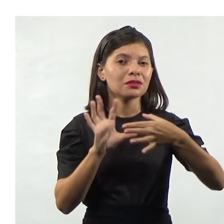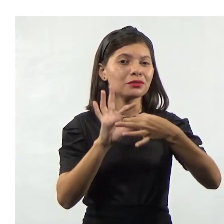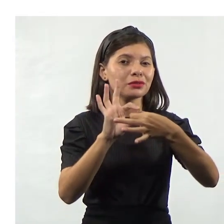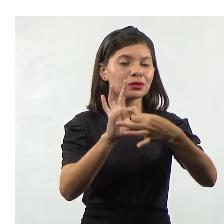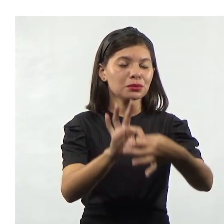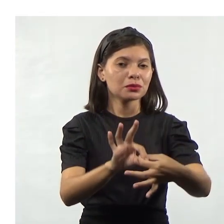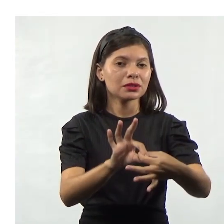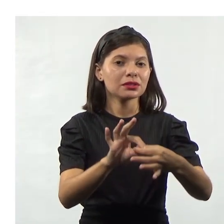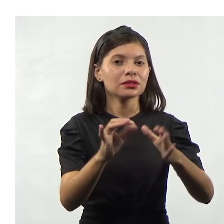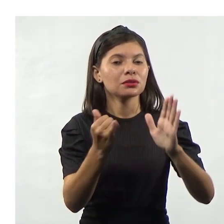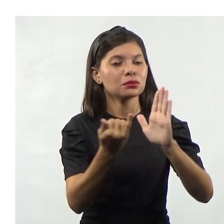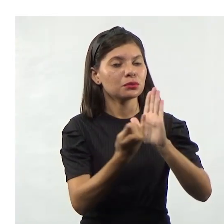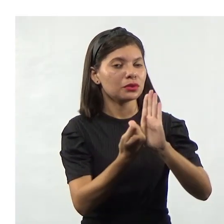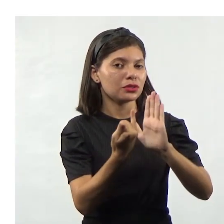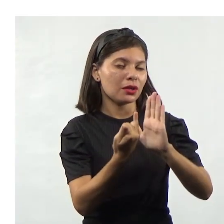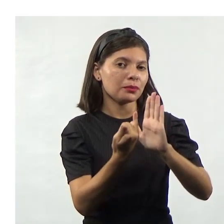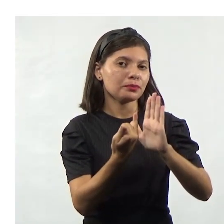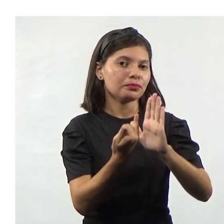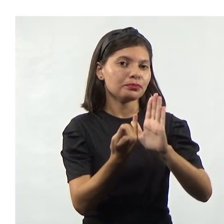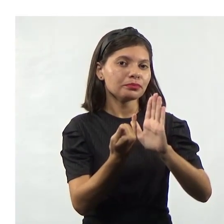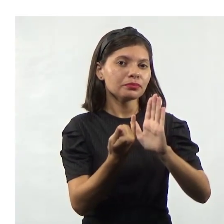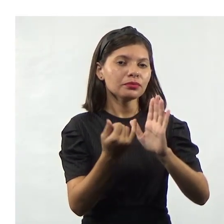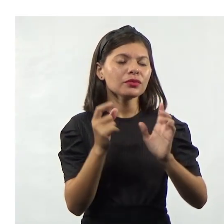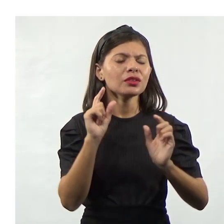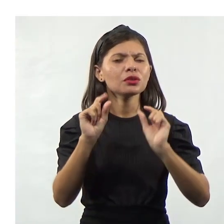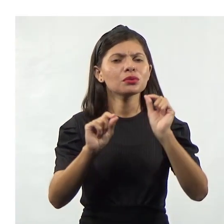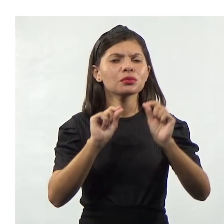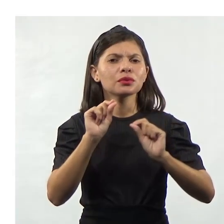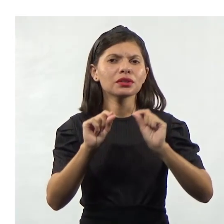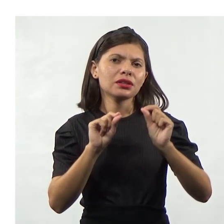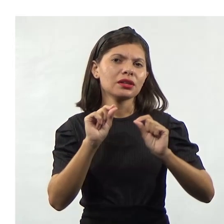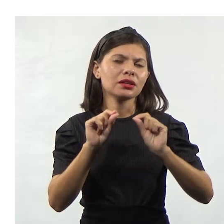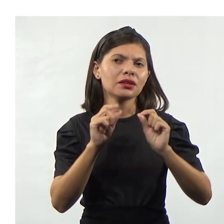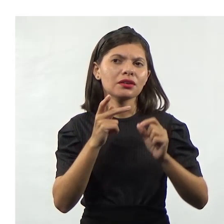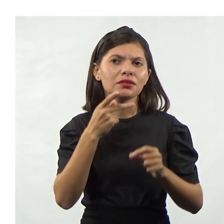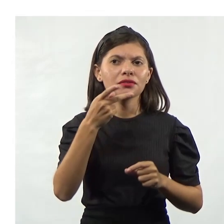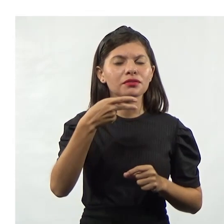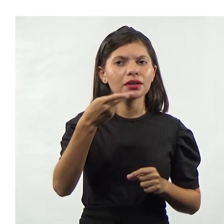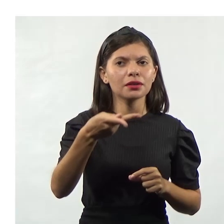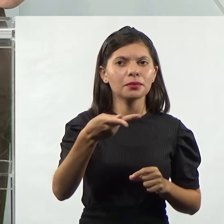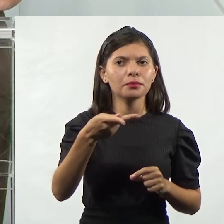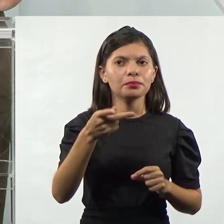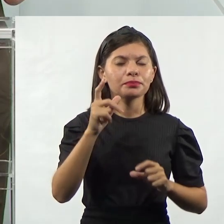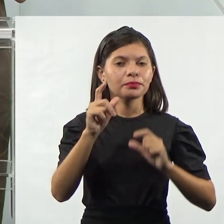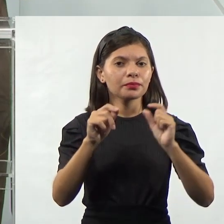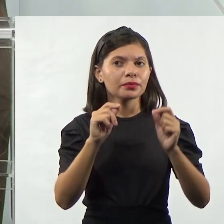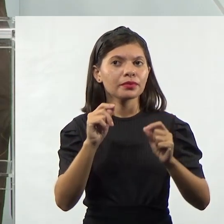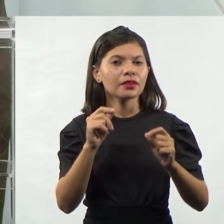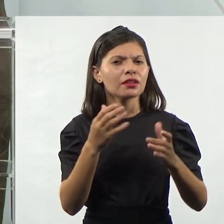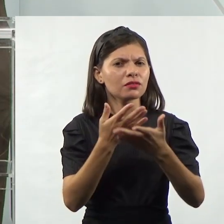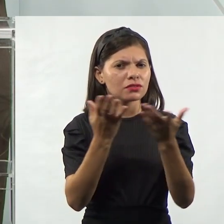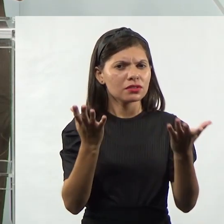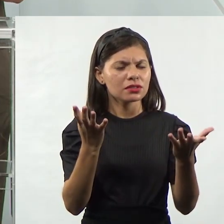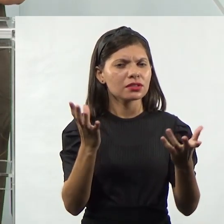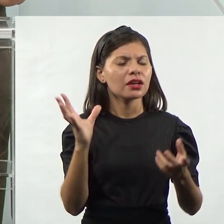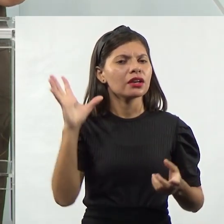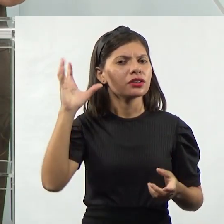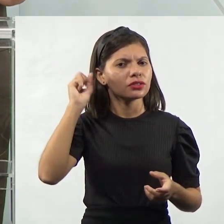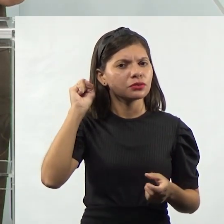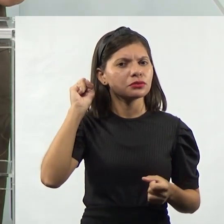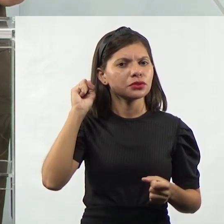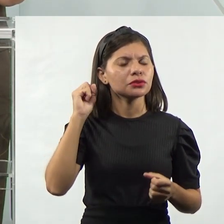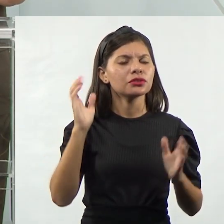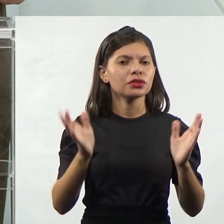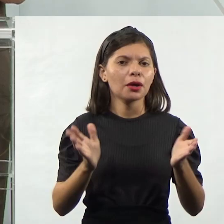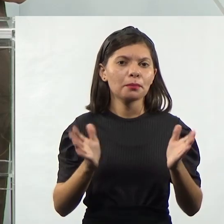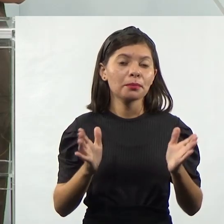princípio da vinculação do edital. Gente, o que o senso comum fala? Acredito que alguns de vocês já vão